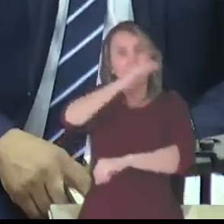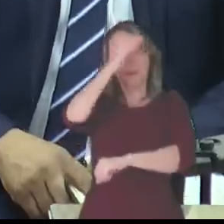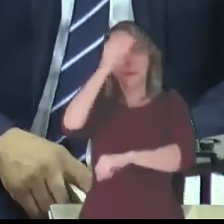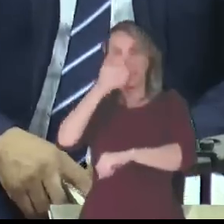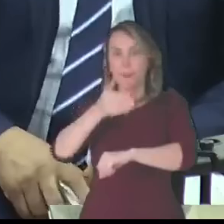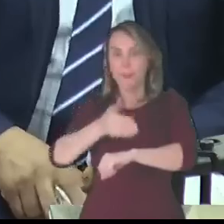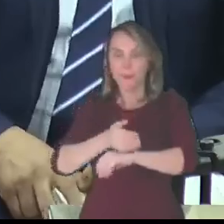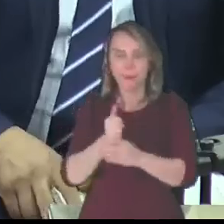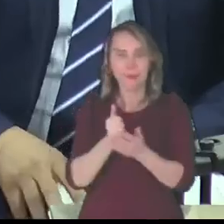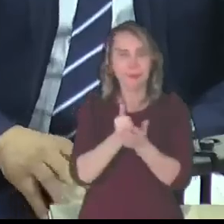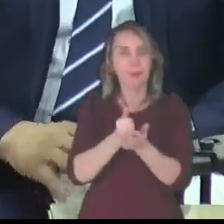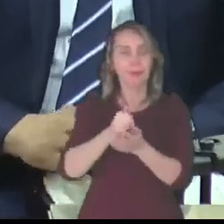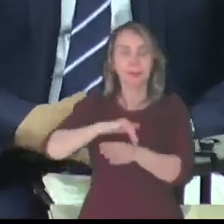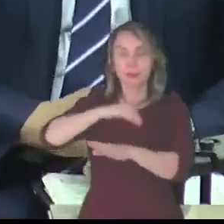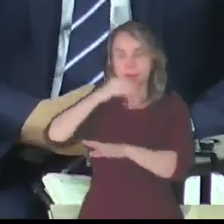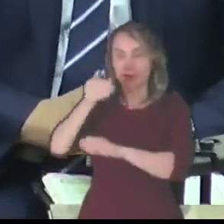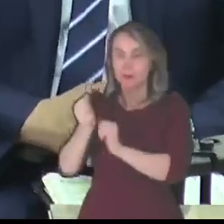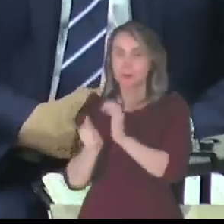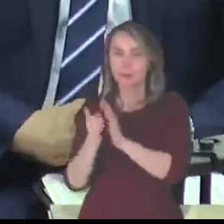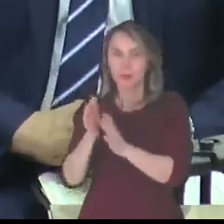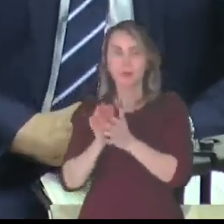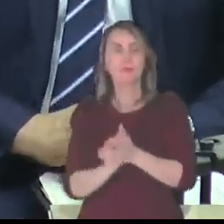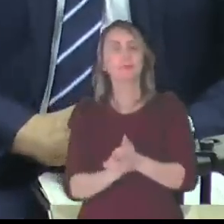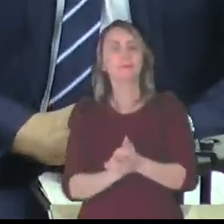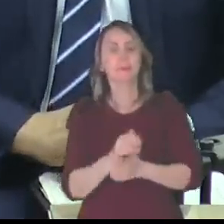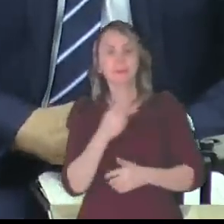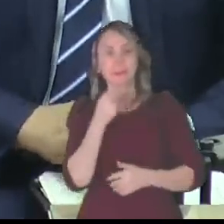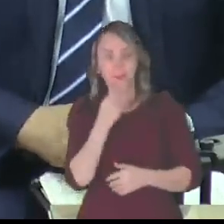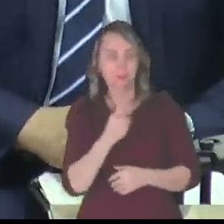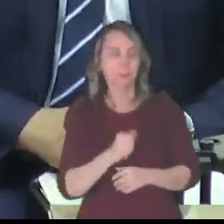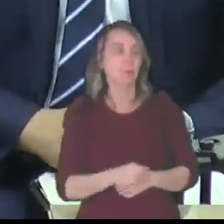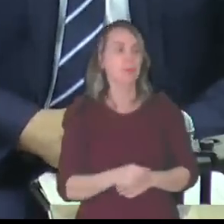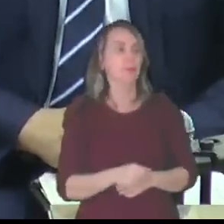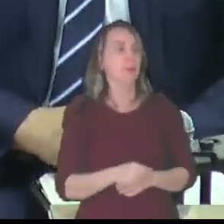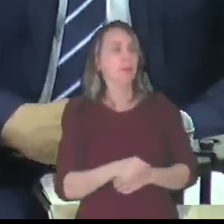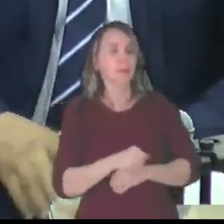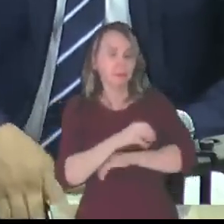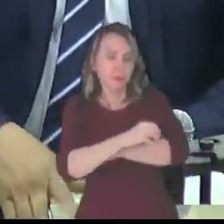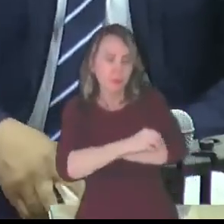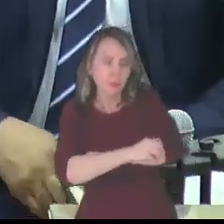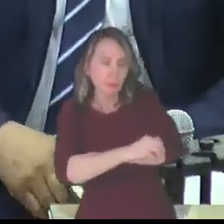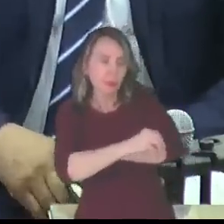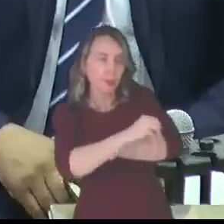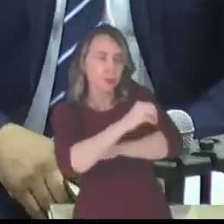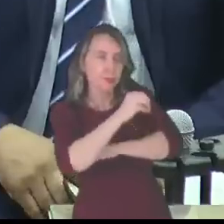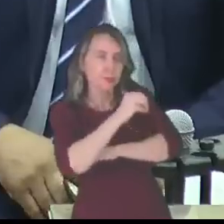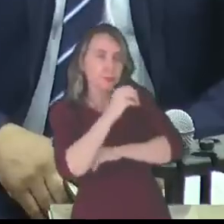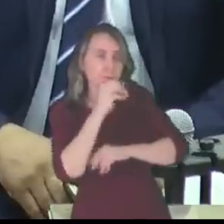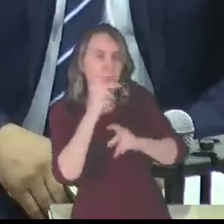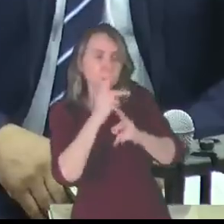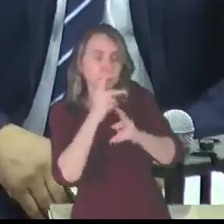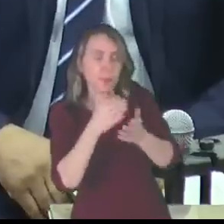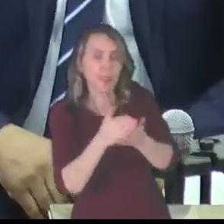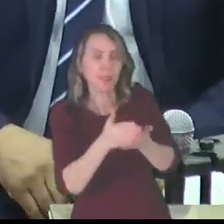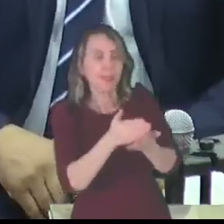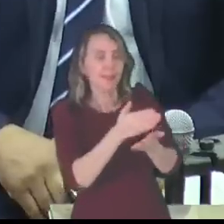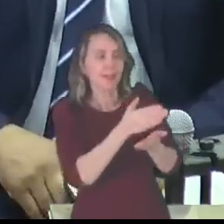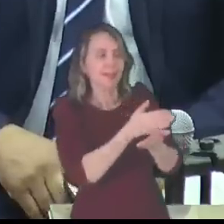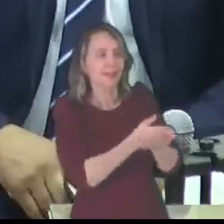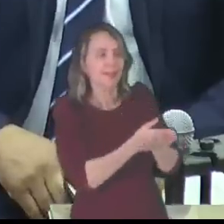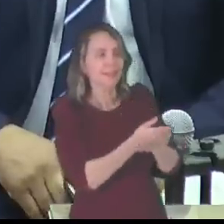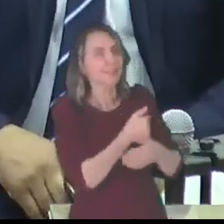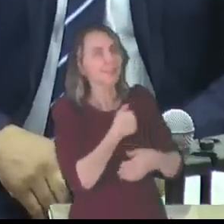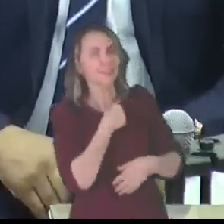Antes que as sombras do Dia da Noite vão embora e antes que os ventos sofrem no amanhecer Eu